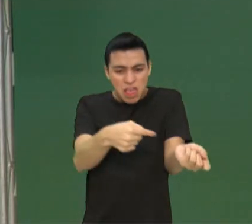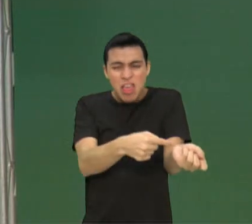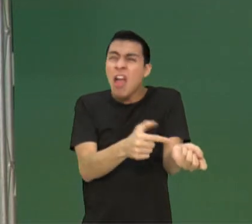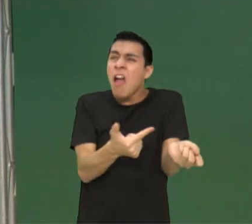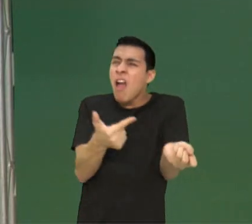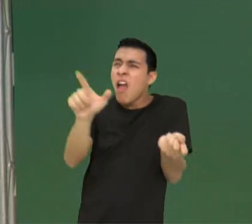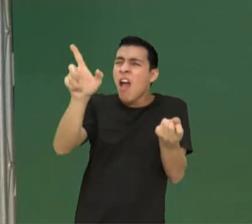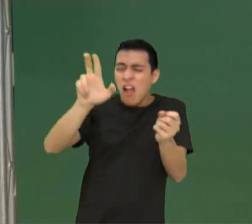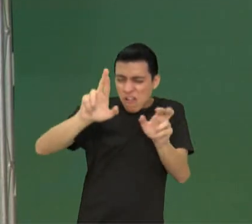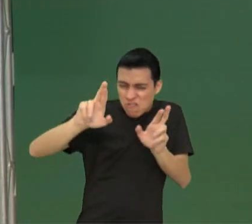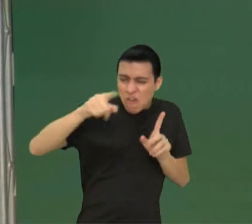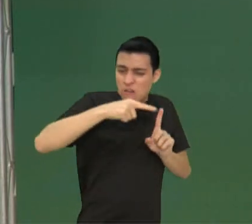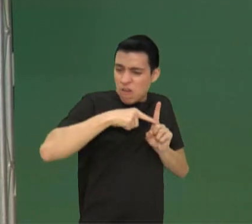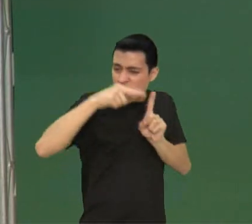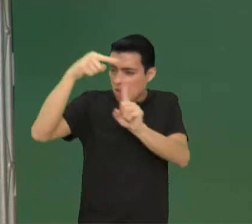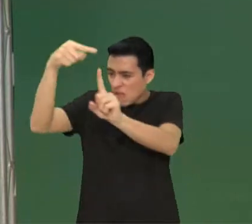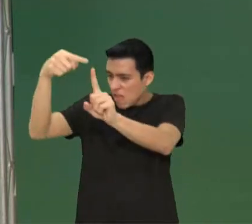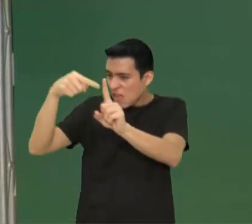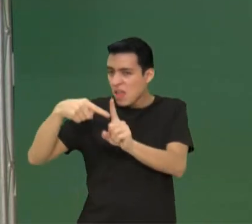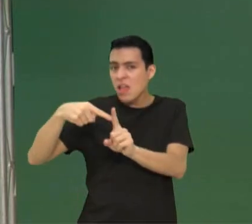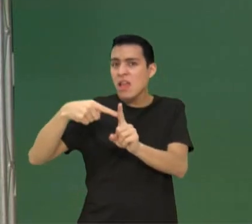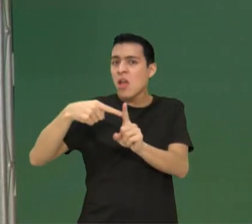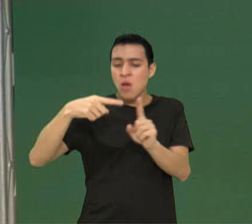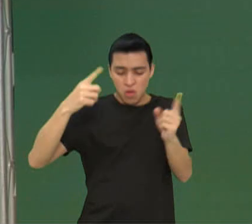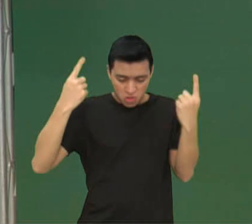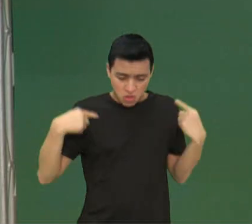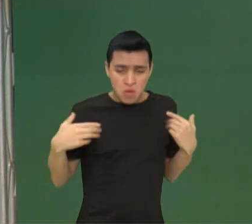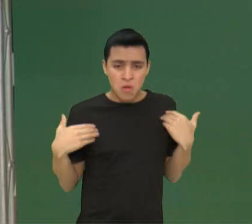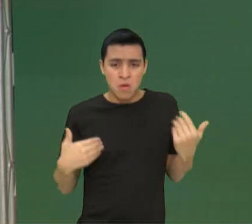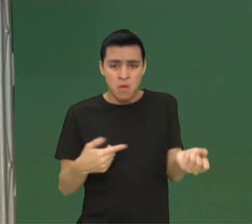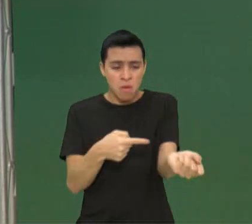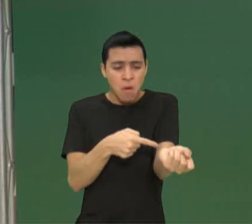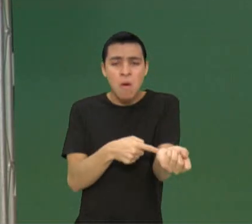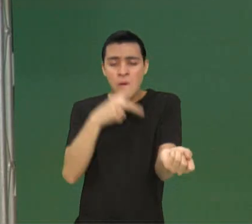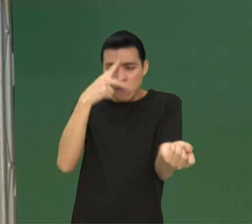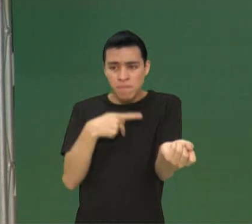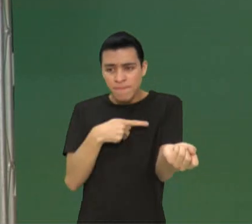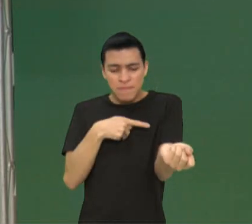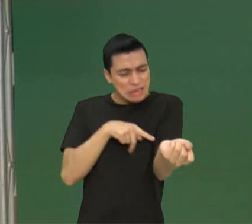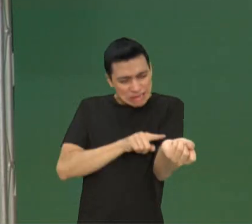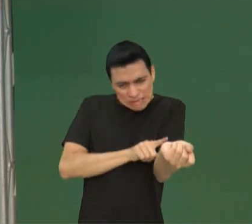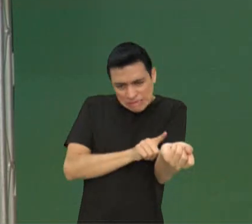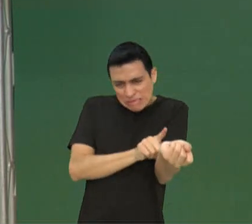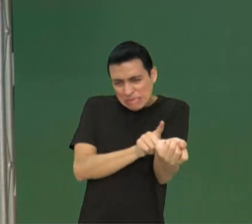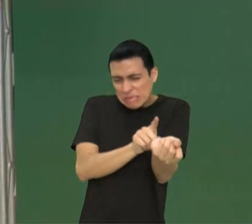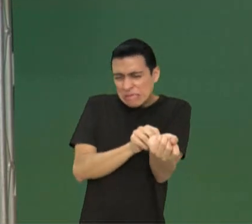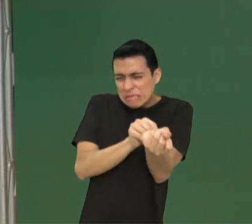eu, esses receptores são diferentes, o meu corpo vai identificar e vai atacar esse sangue.